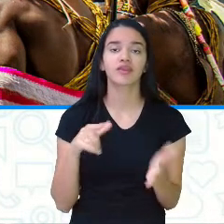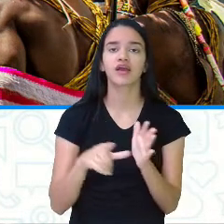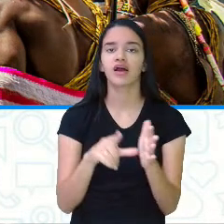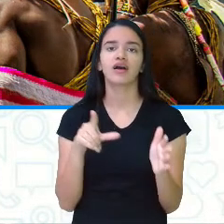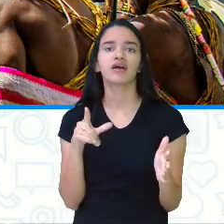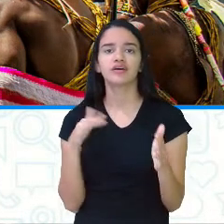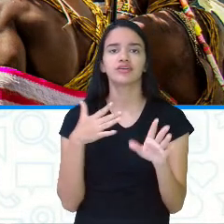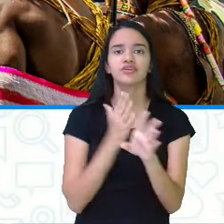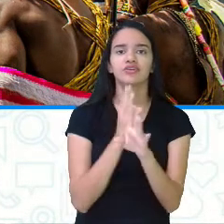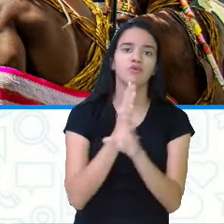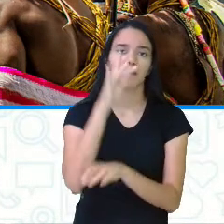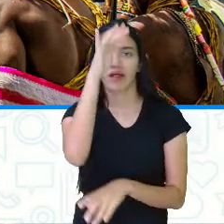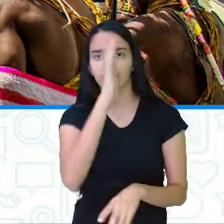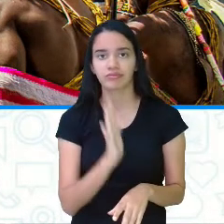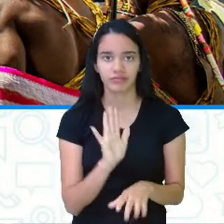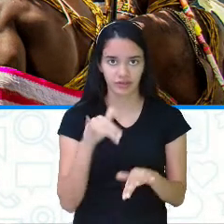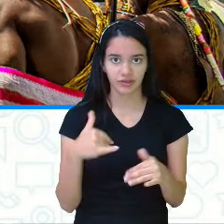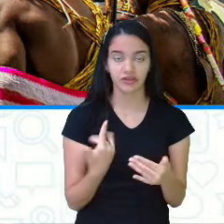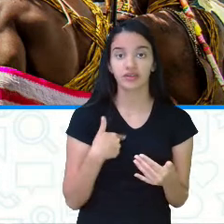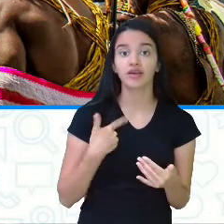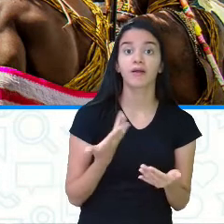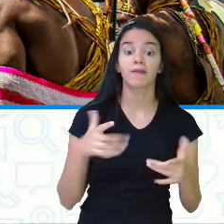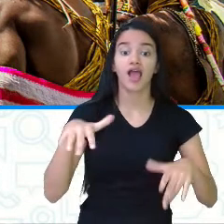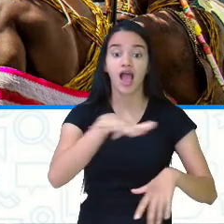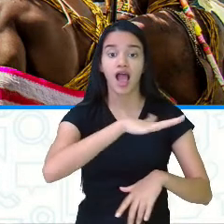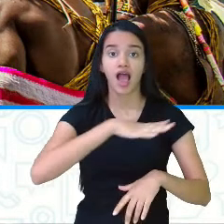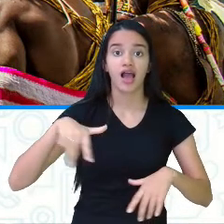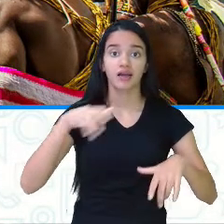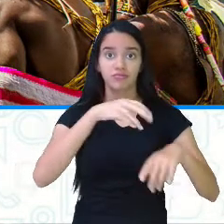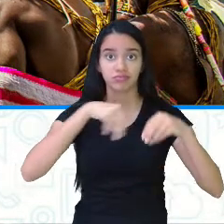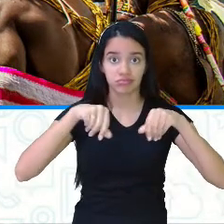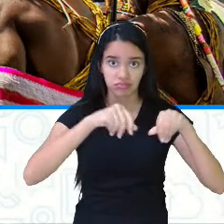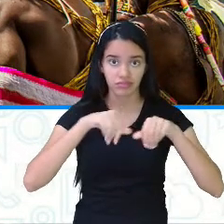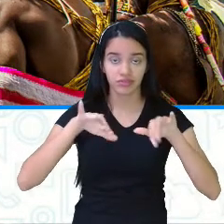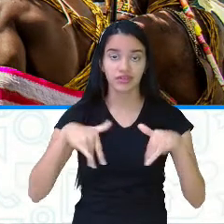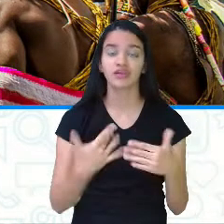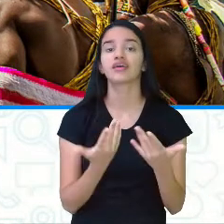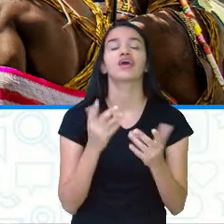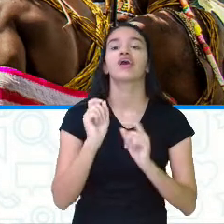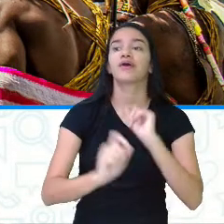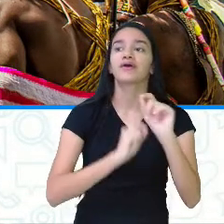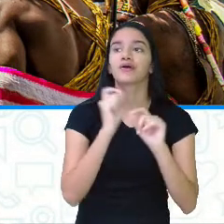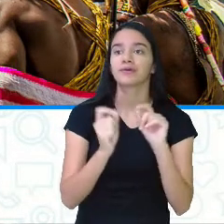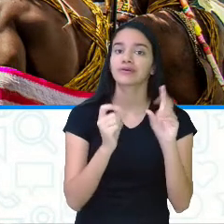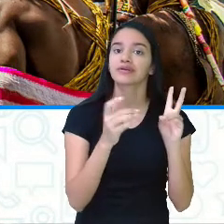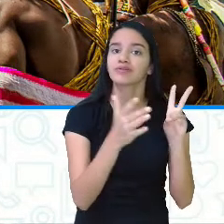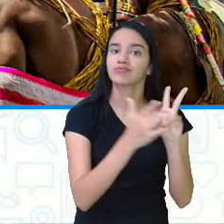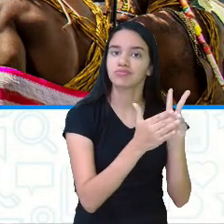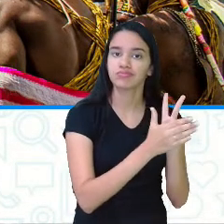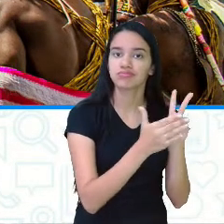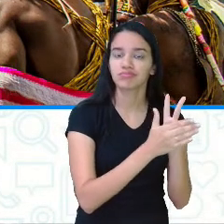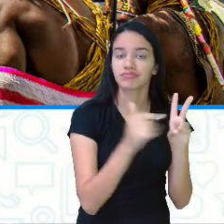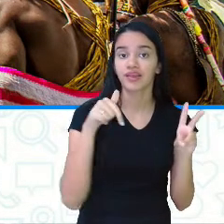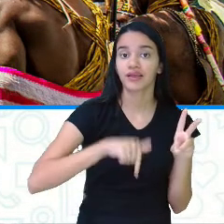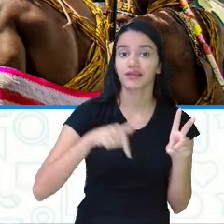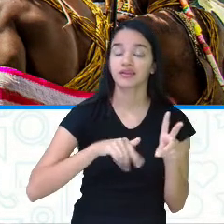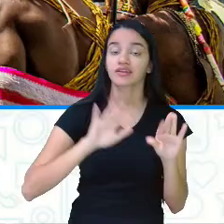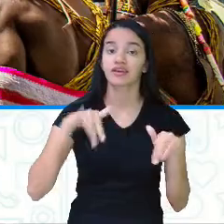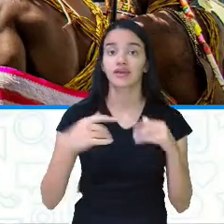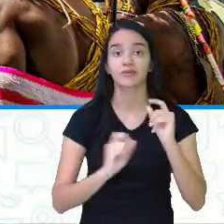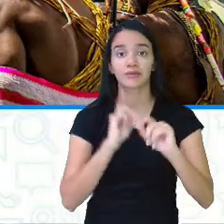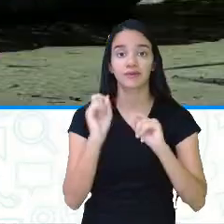antes do descobrimento do Brasil, o território já era habitado por povos nativos. Nesse nosso caso aqui, eram os